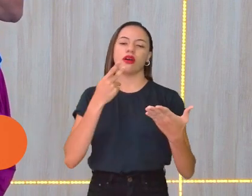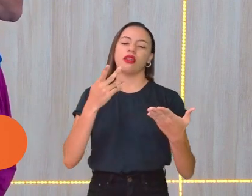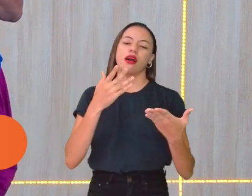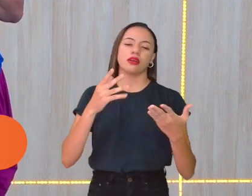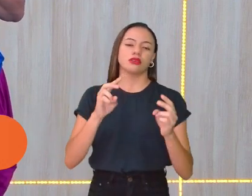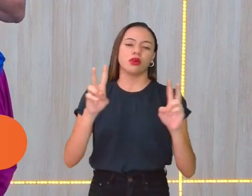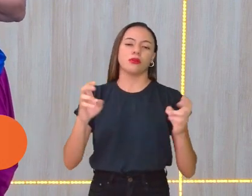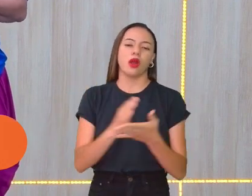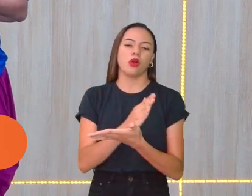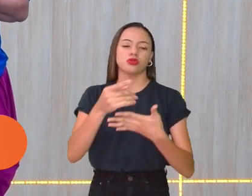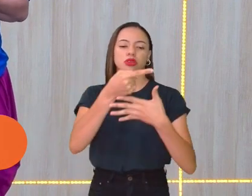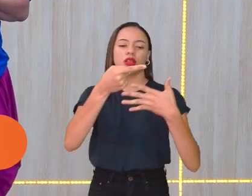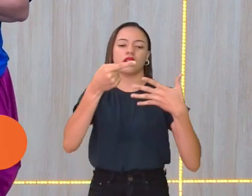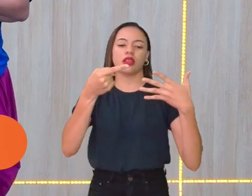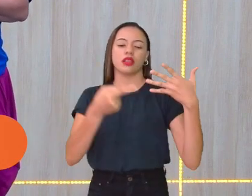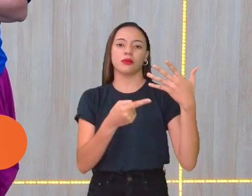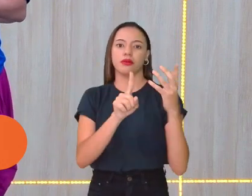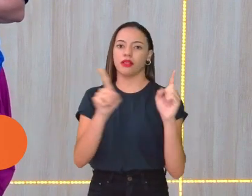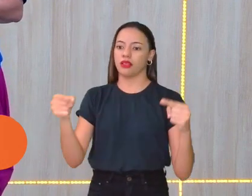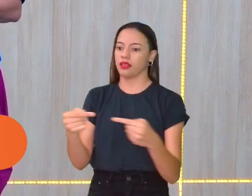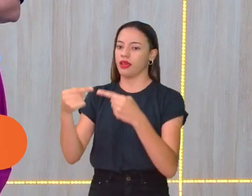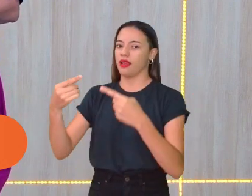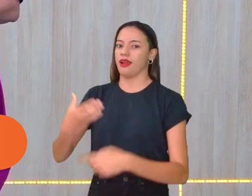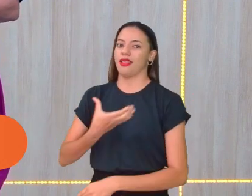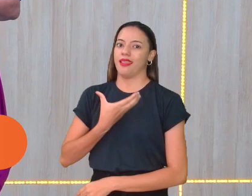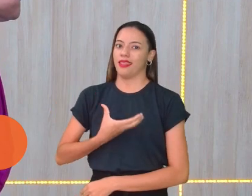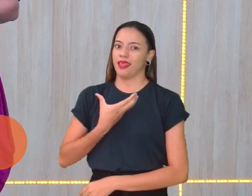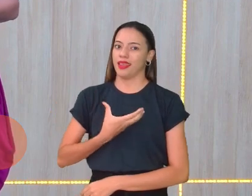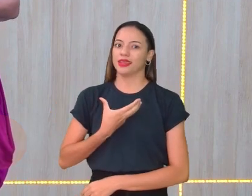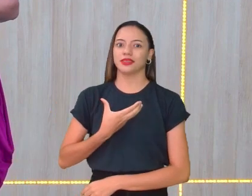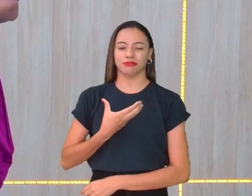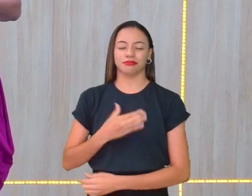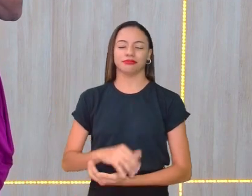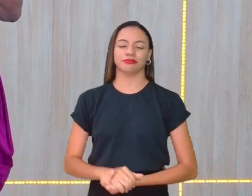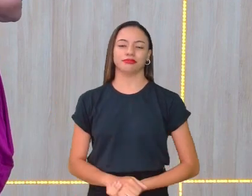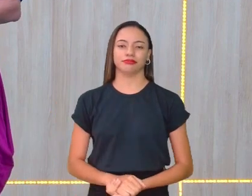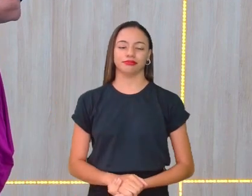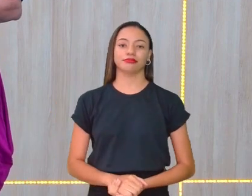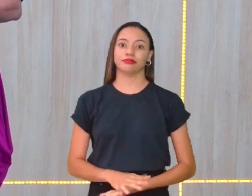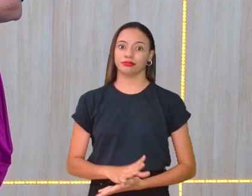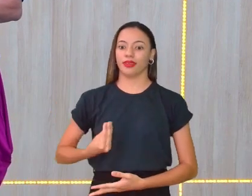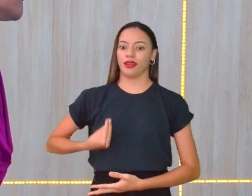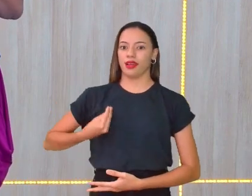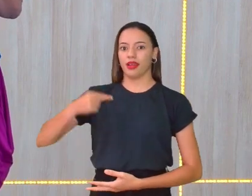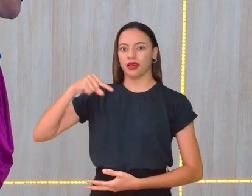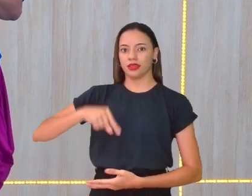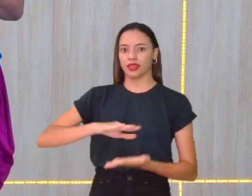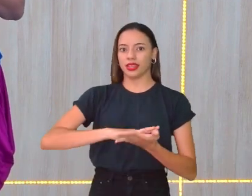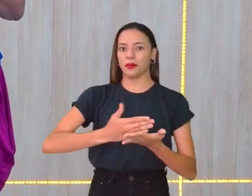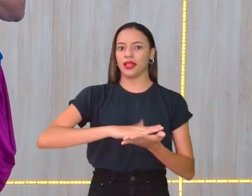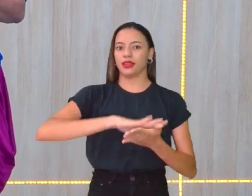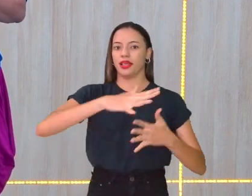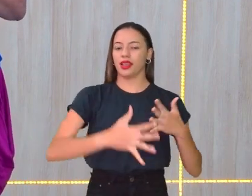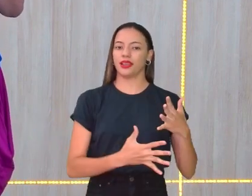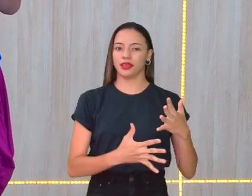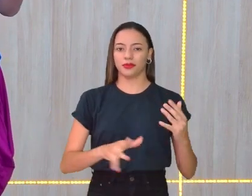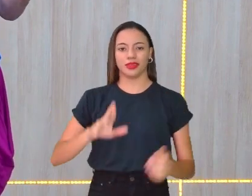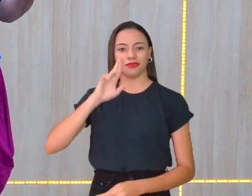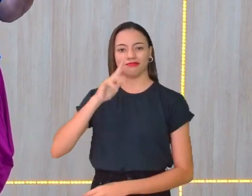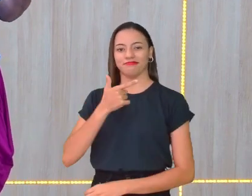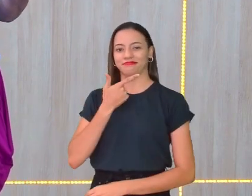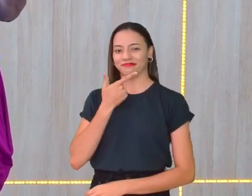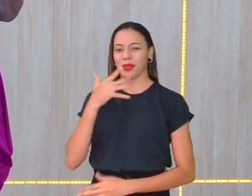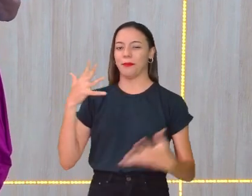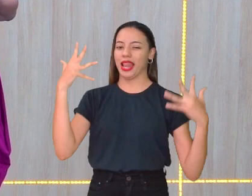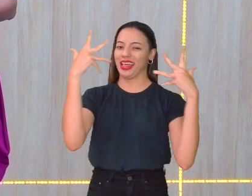estão relacionados com o ciclo natalino. E aqui, para fazer a interpretação das Libras, Raquel, embelezando